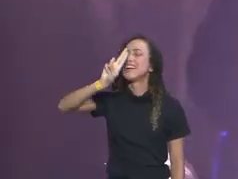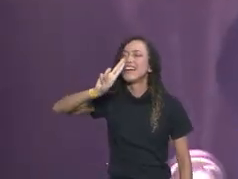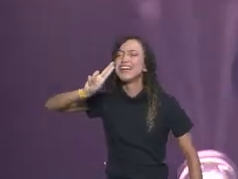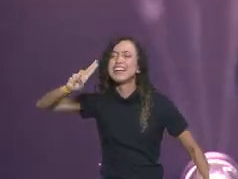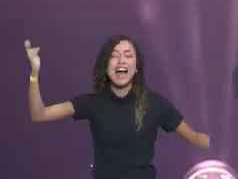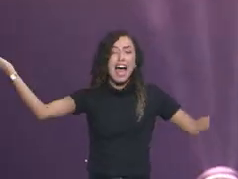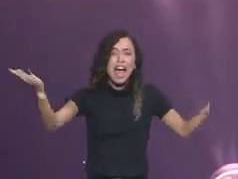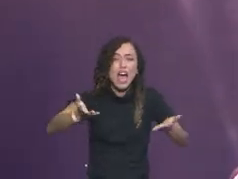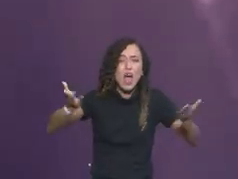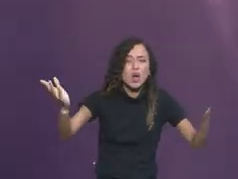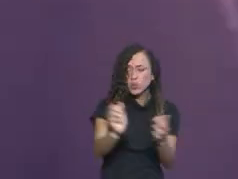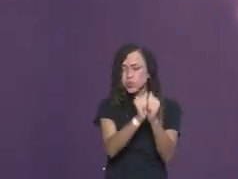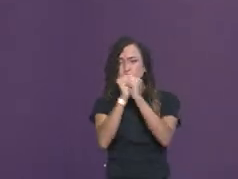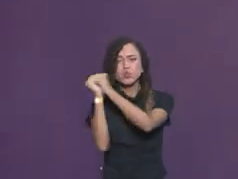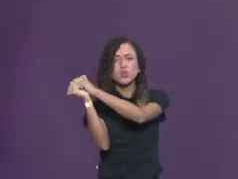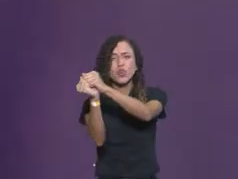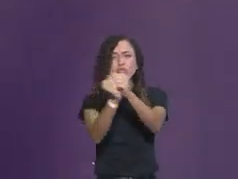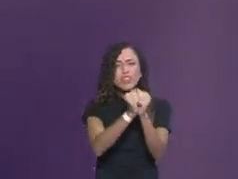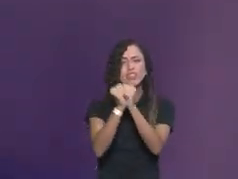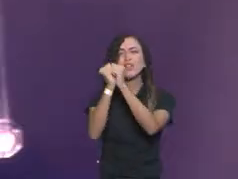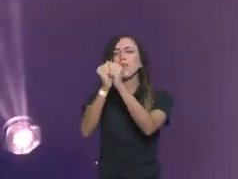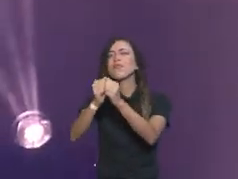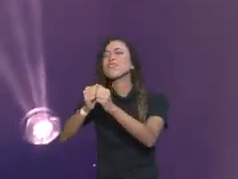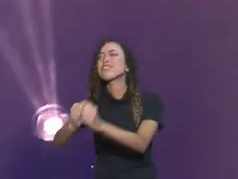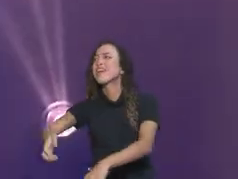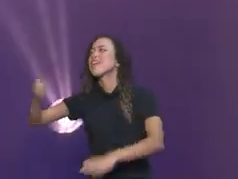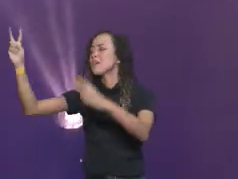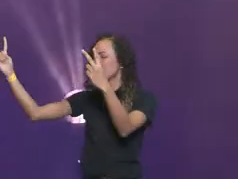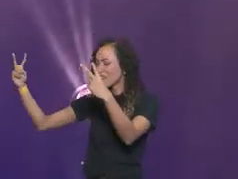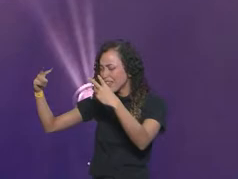Vamos levantar bem alto os nossos irmãos